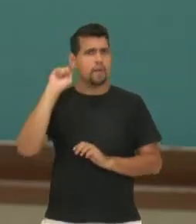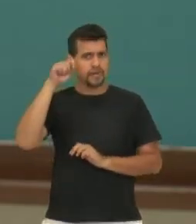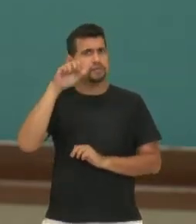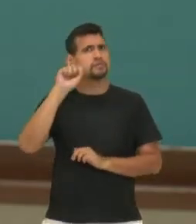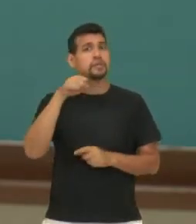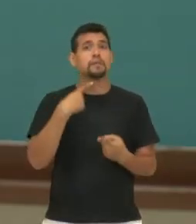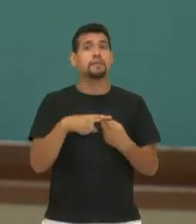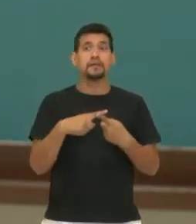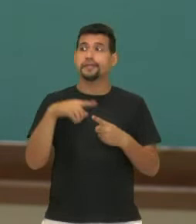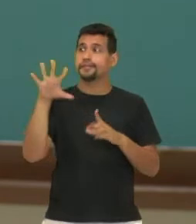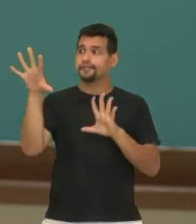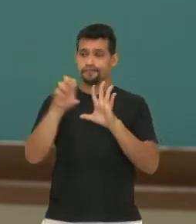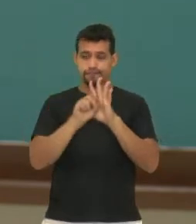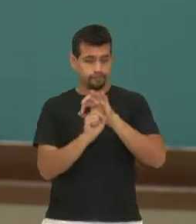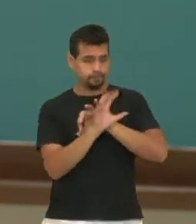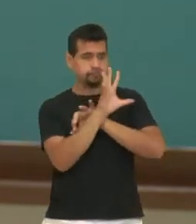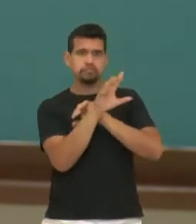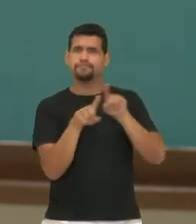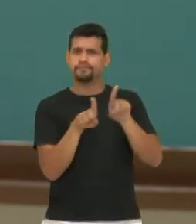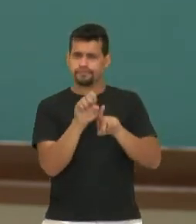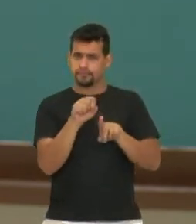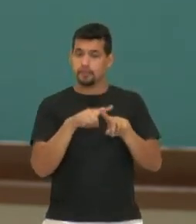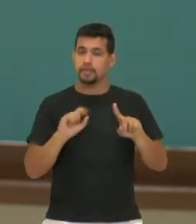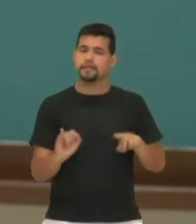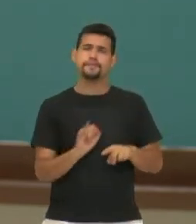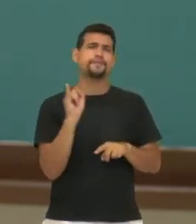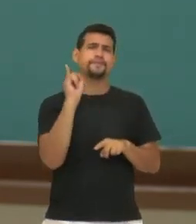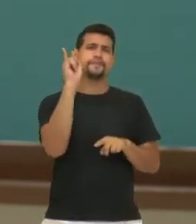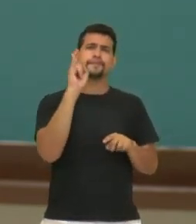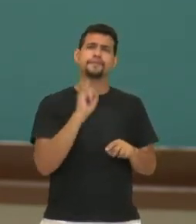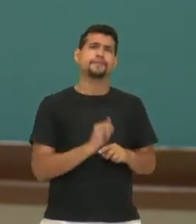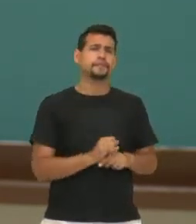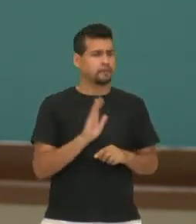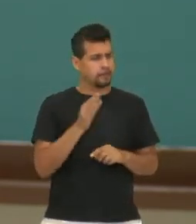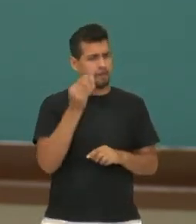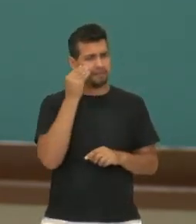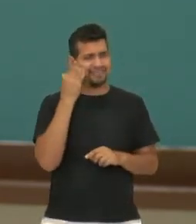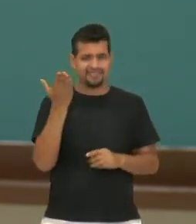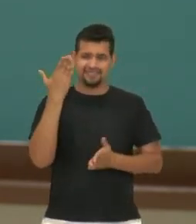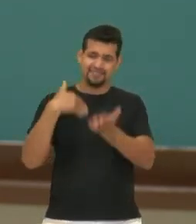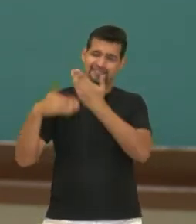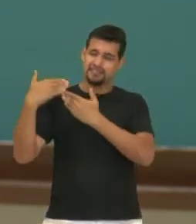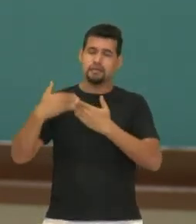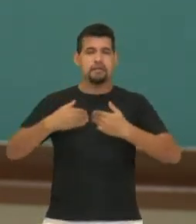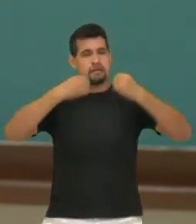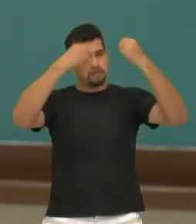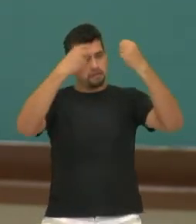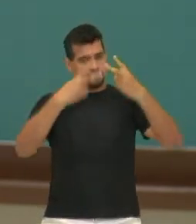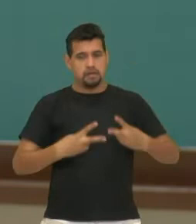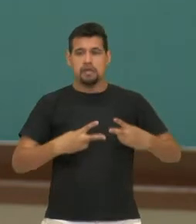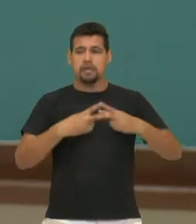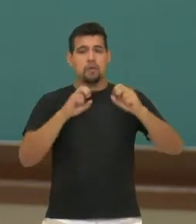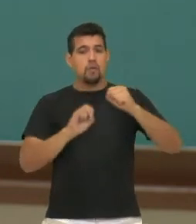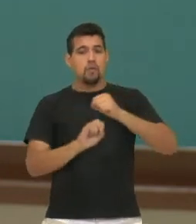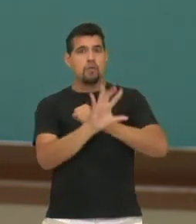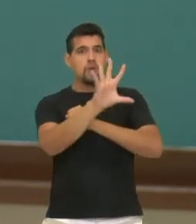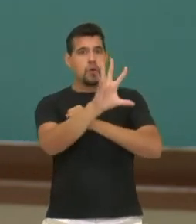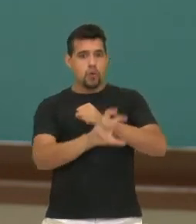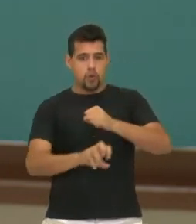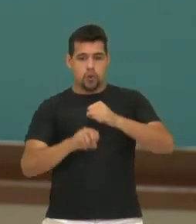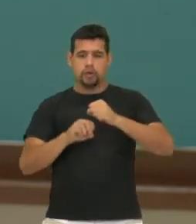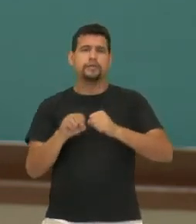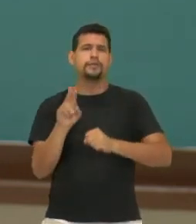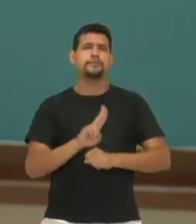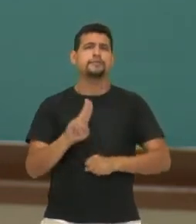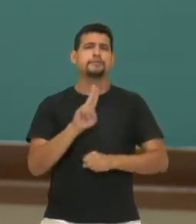esqueça disso. Um detalhe importante, eles tentaram explicar a emissão e absorção de energia